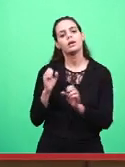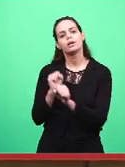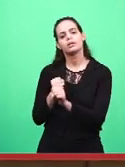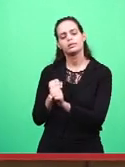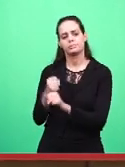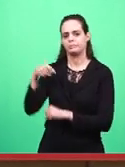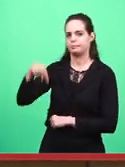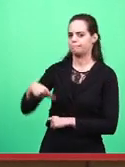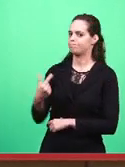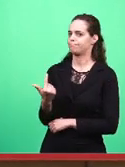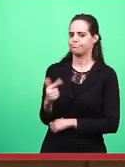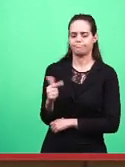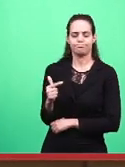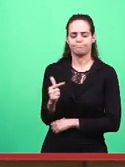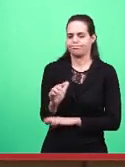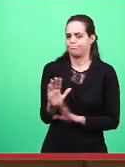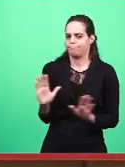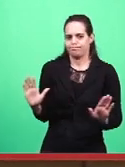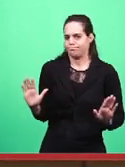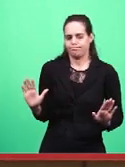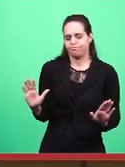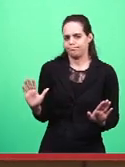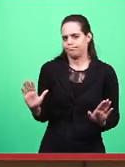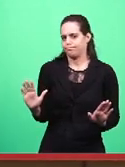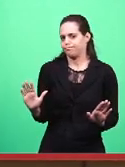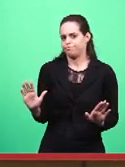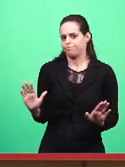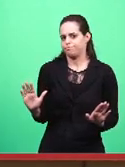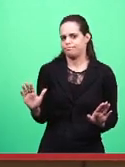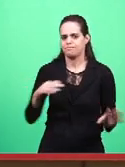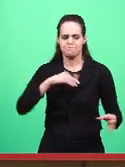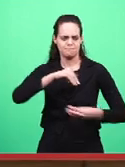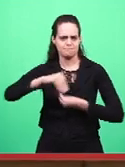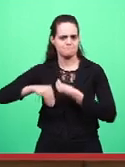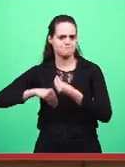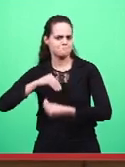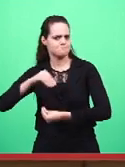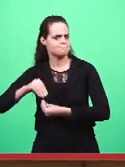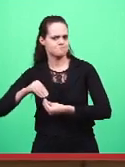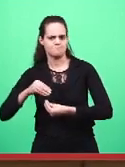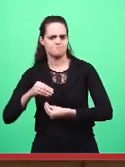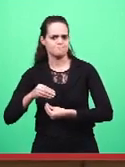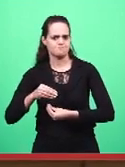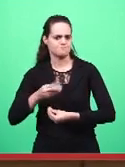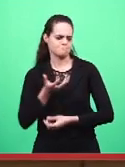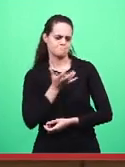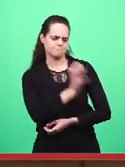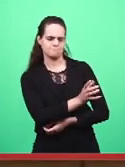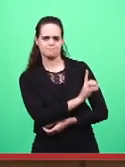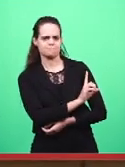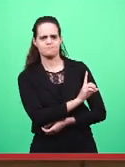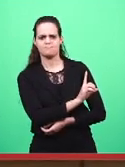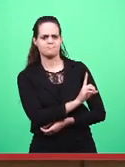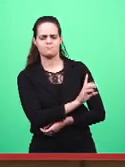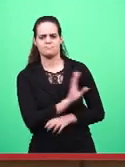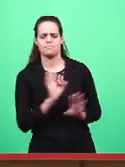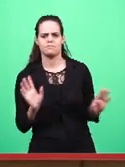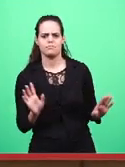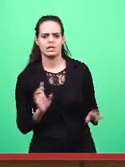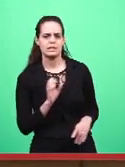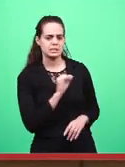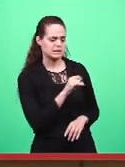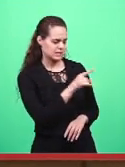irmãos, não há coexistência pacífica com aqueles que querem destruir o